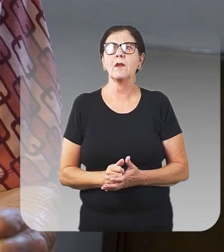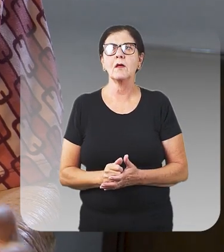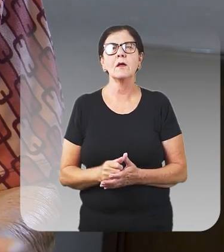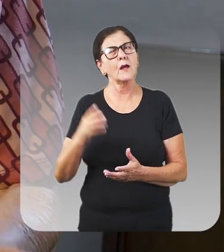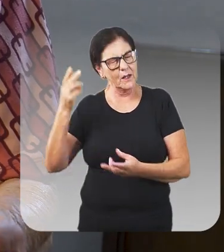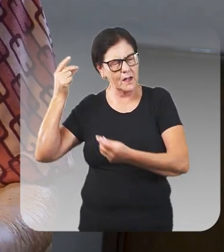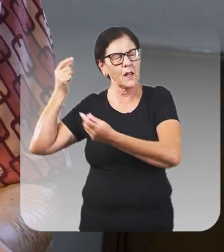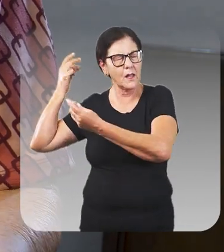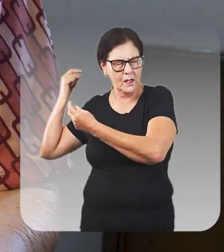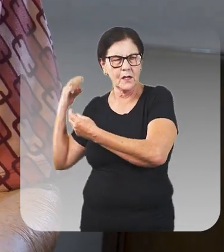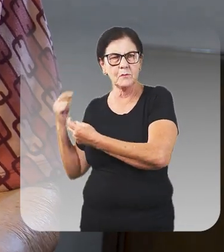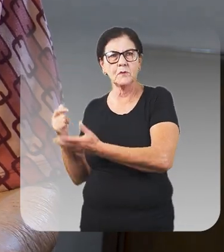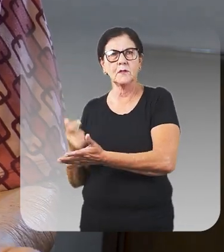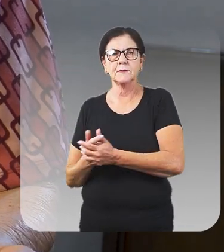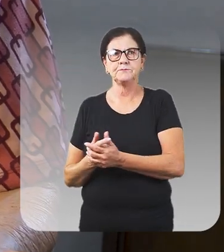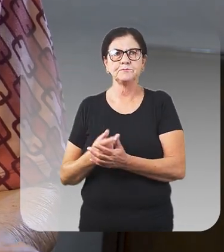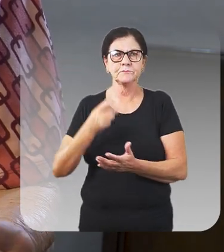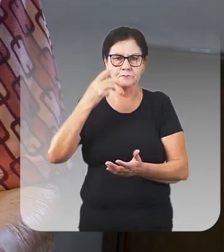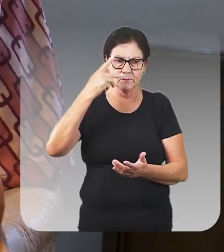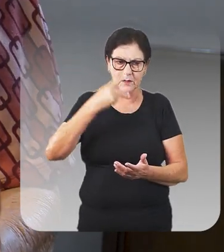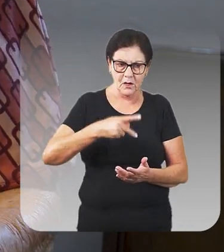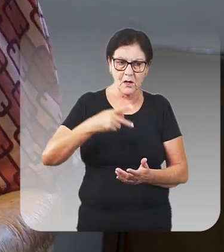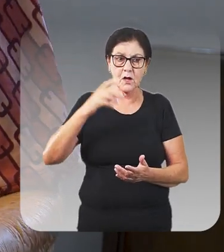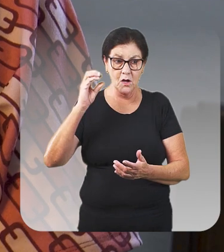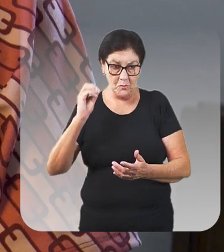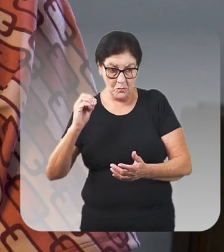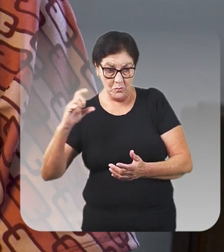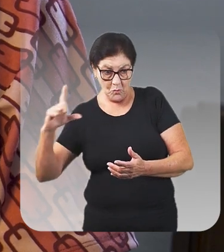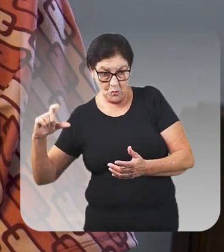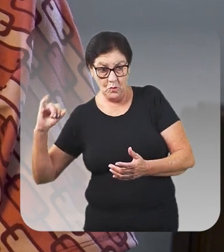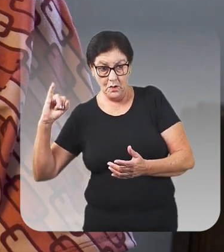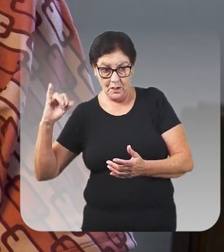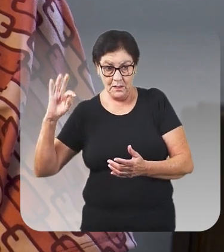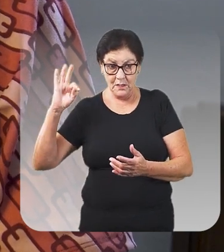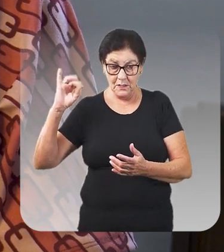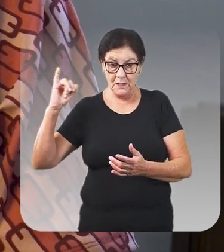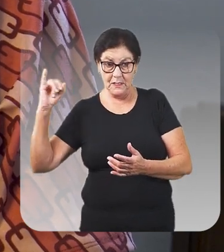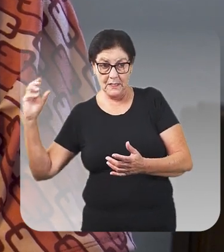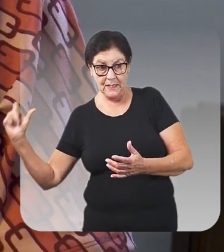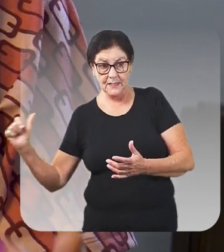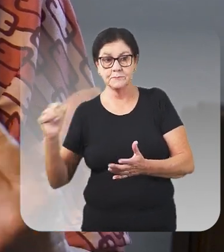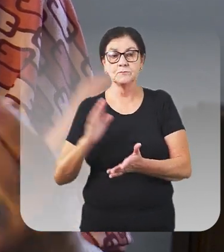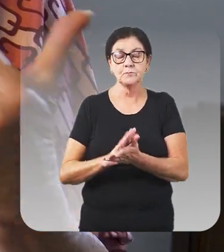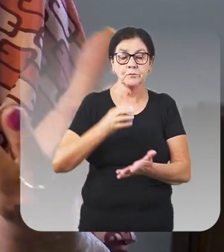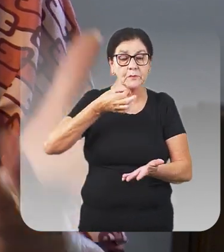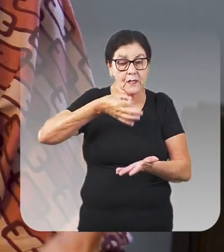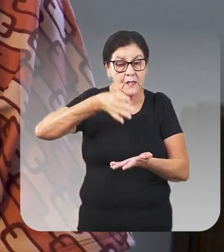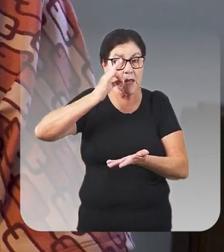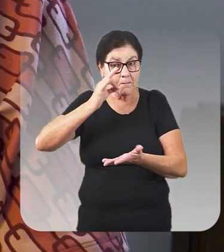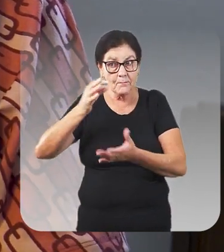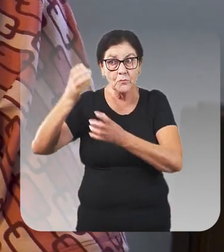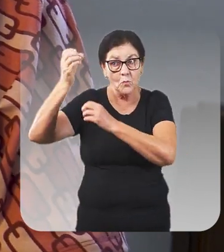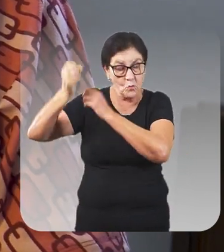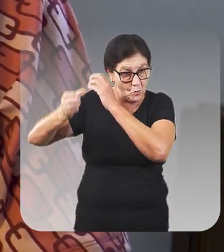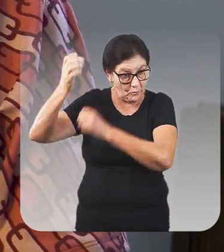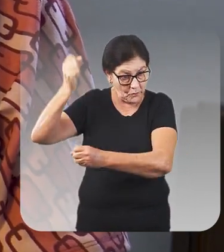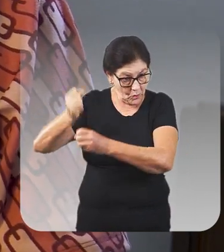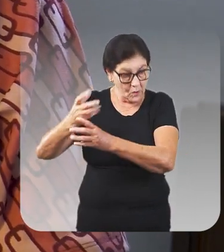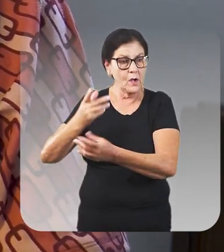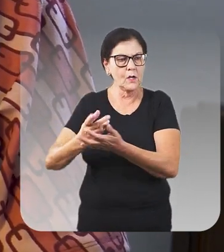época existia a chamada política do café com leite. Era dominada pelos representantes